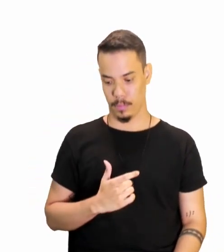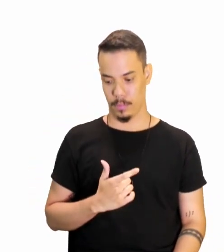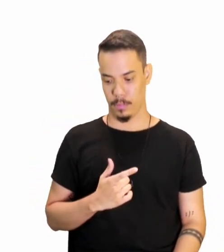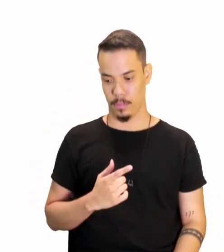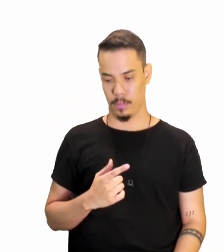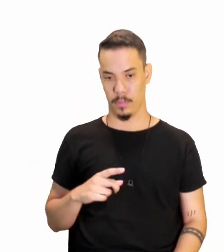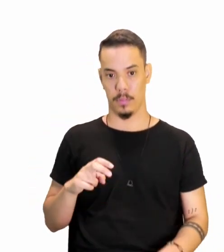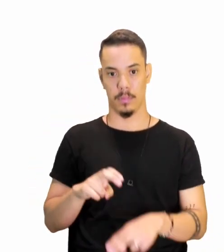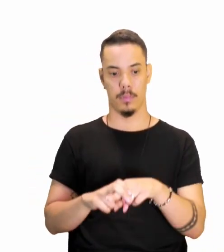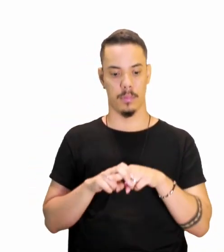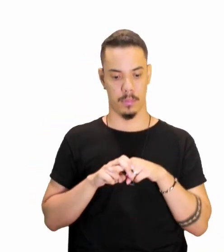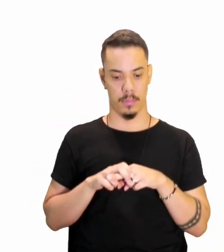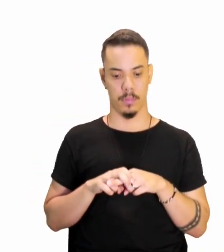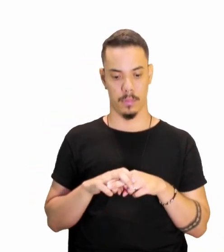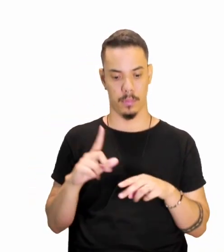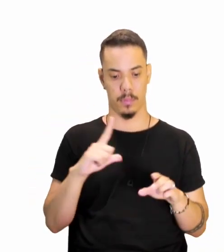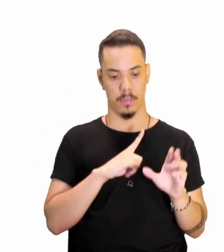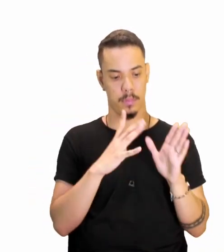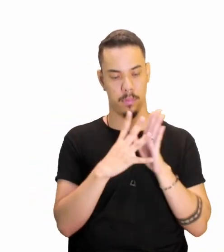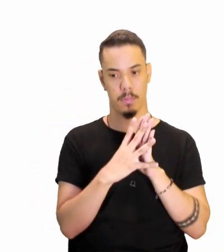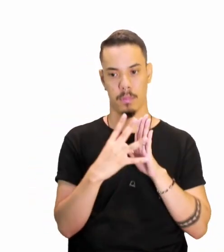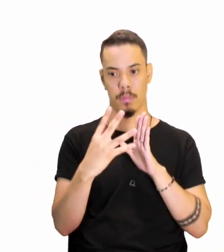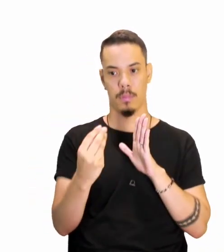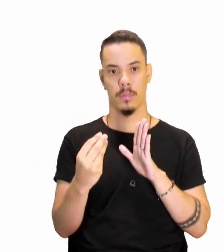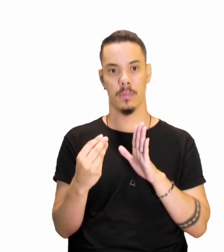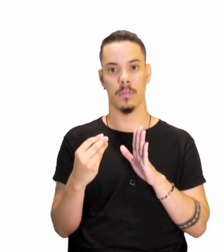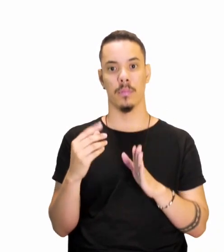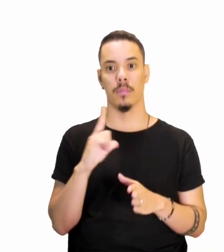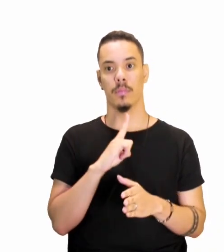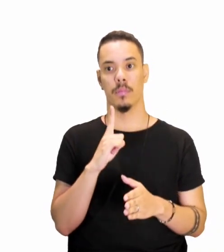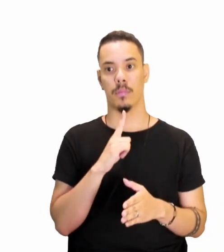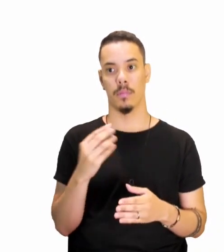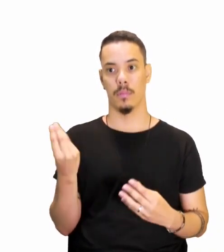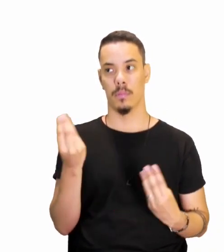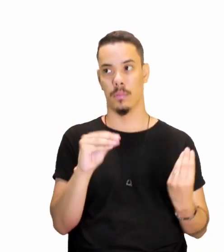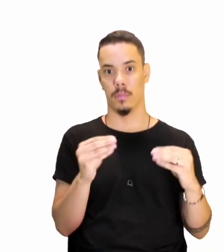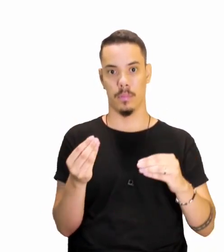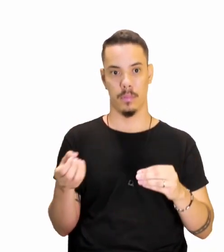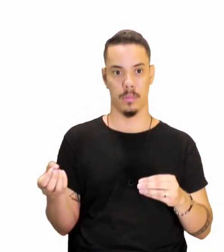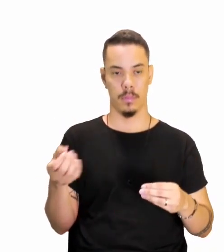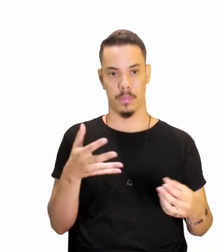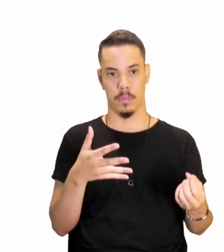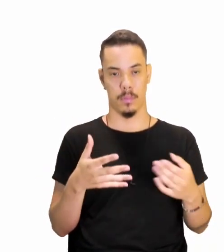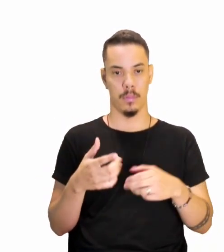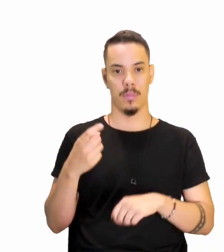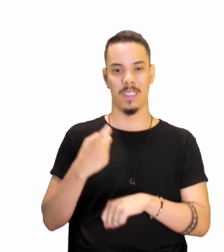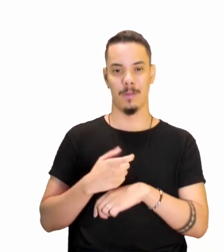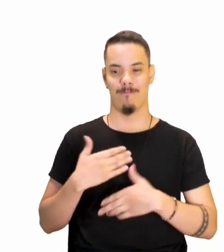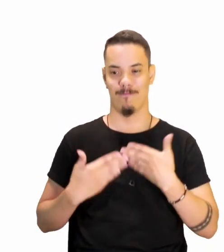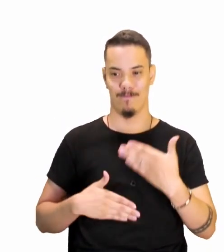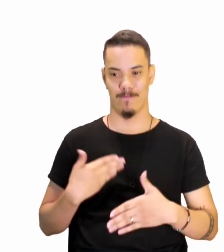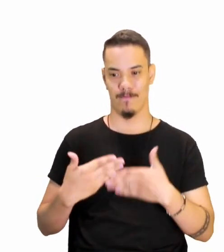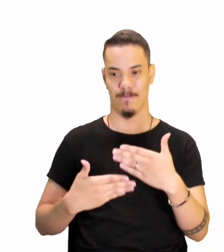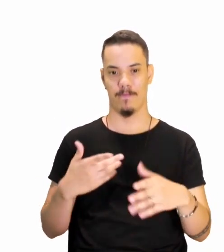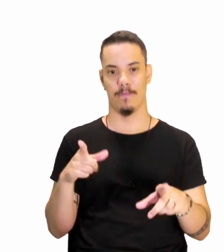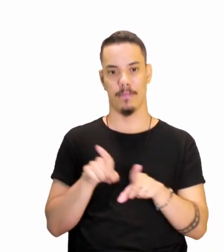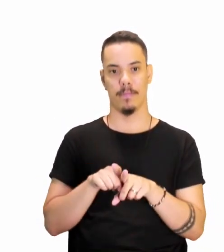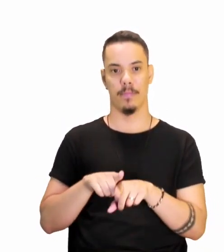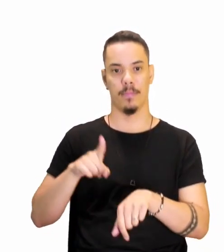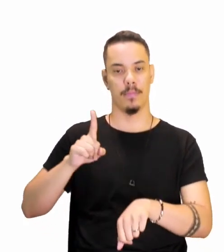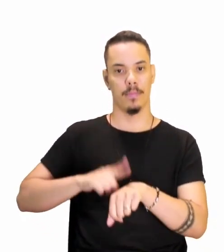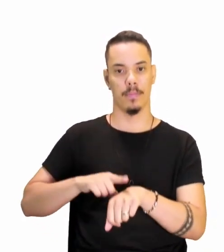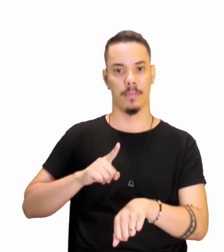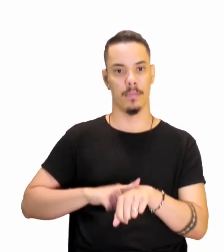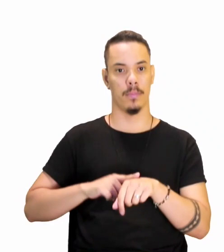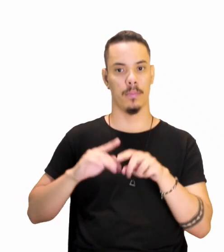A revelia dos modelos generalizantes. Dura empreitada no momento em